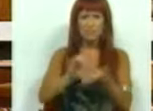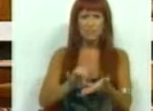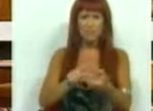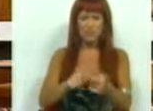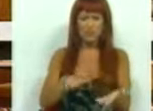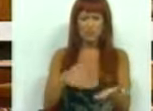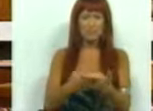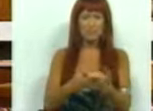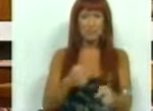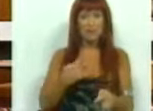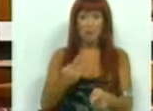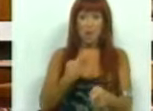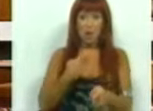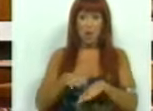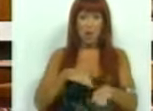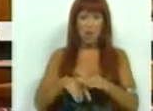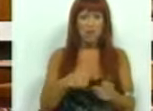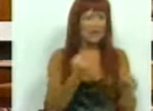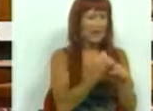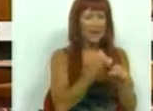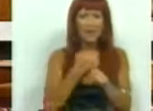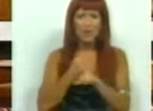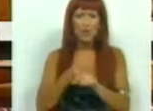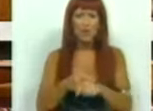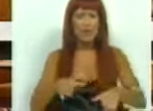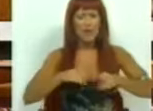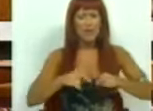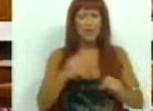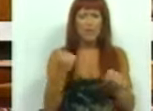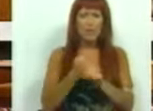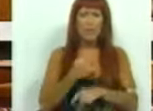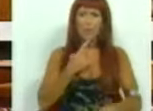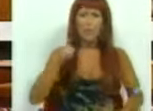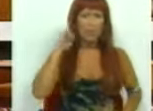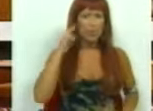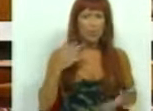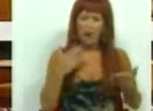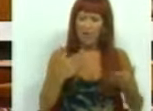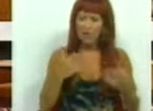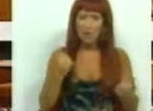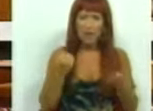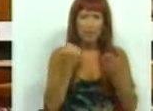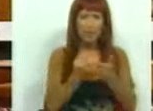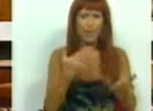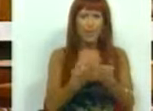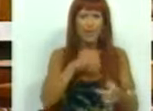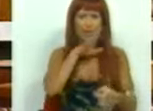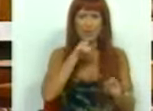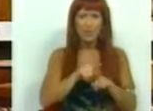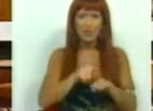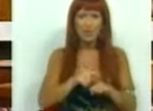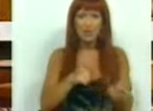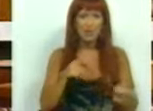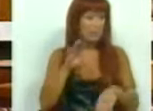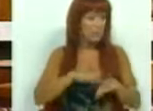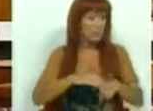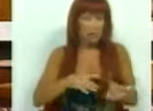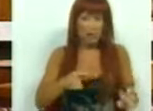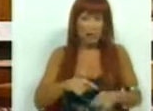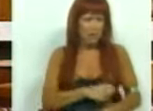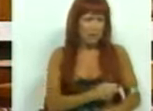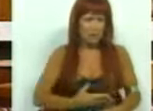nos pede fazer, estas entidades assumem um papel inestimável na ajuda e no apoio às famílias flageladas pelo